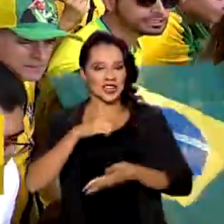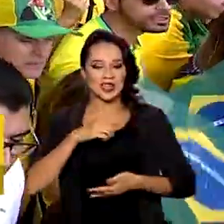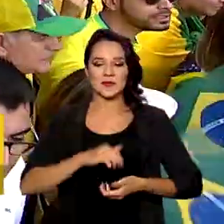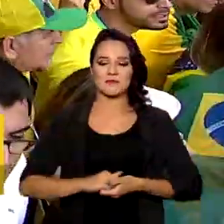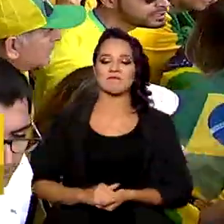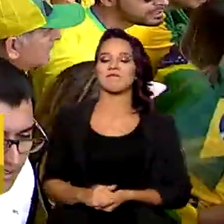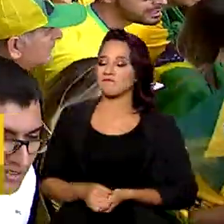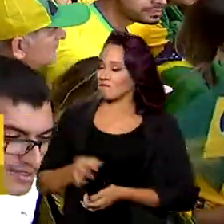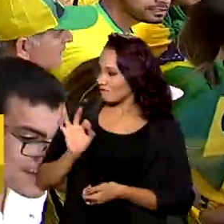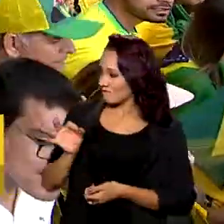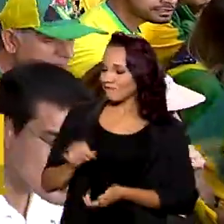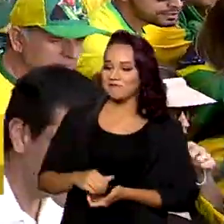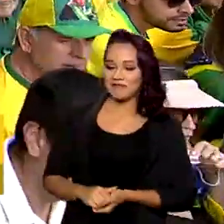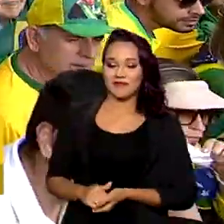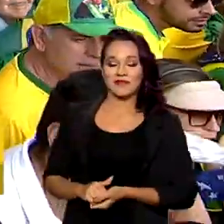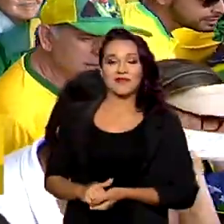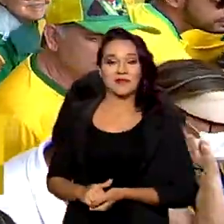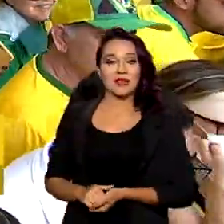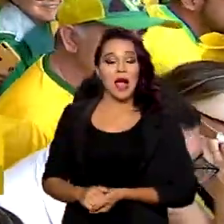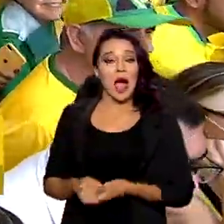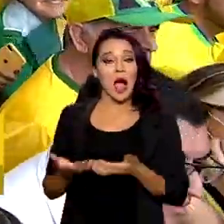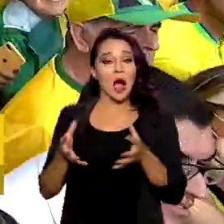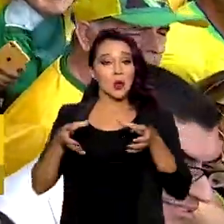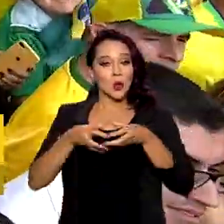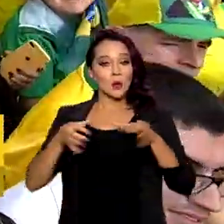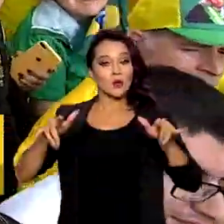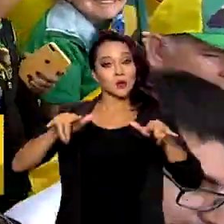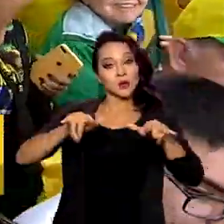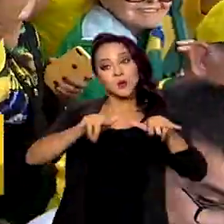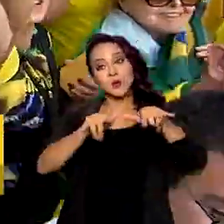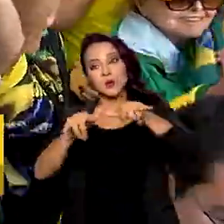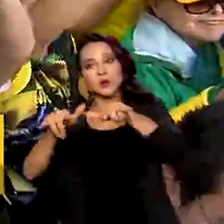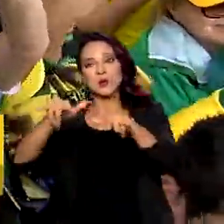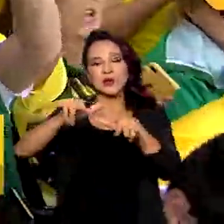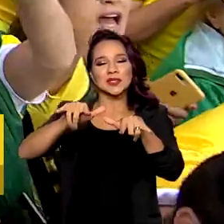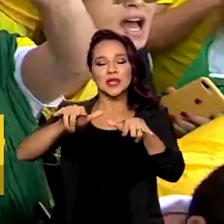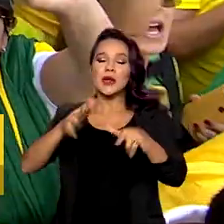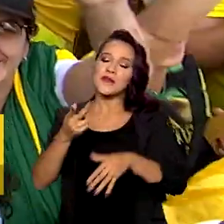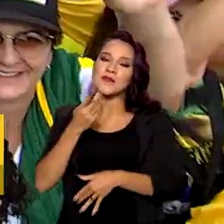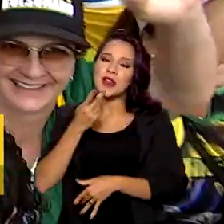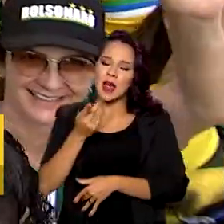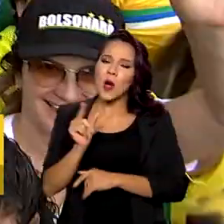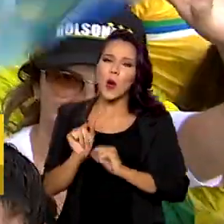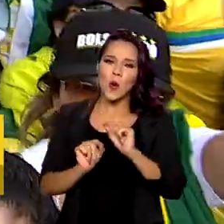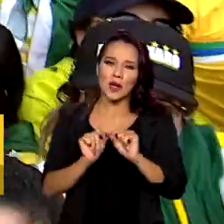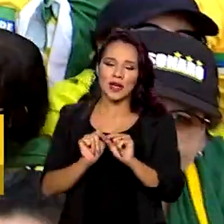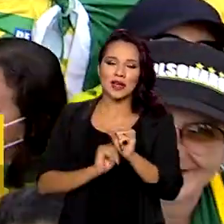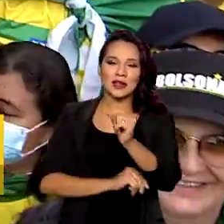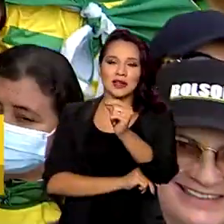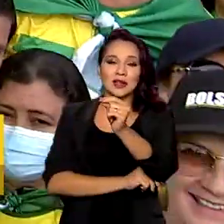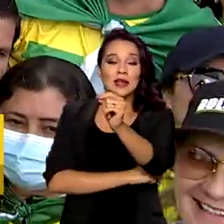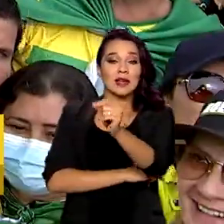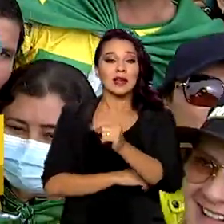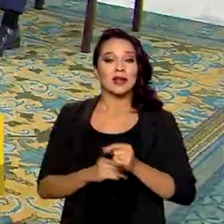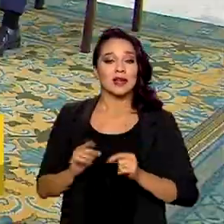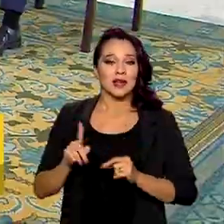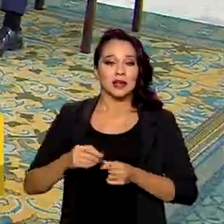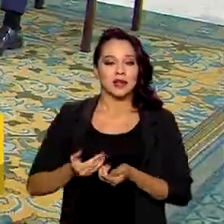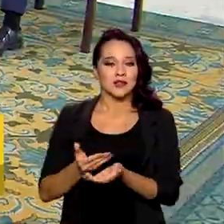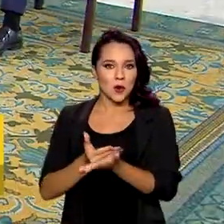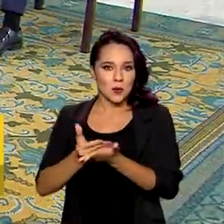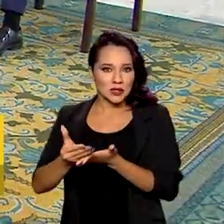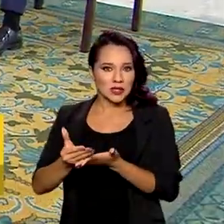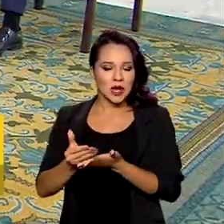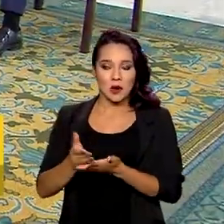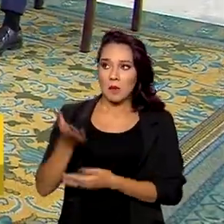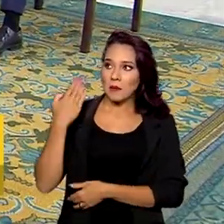Perfeitamente, maravilha. A esquadrilha, que eu sei até de fazer um comentário aqui sobre a Esquadrilha da Fumaça, né? Eles iniciaram as